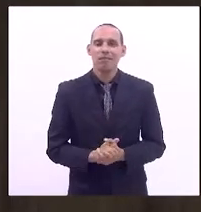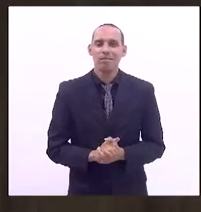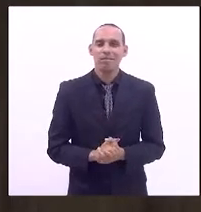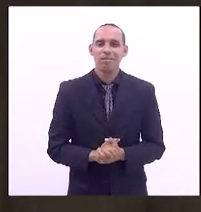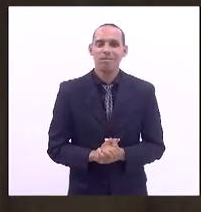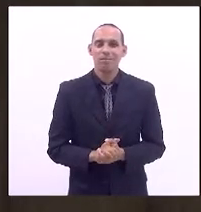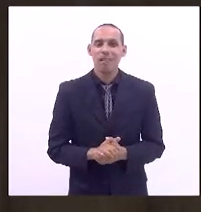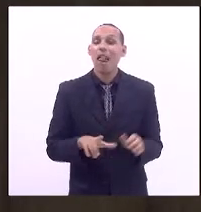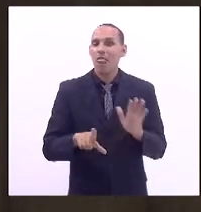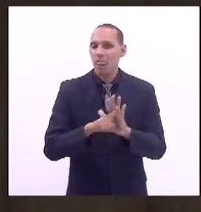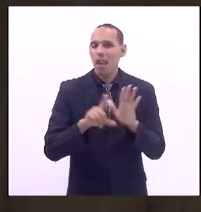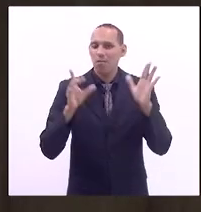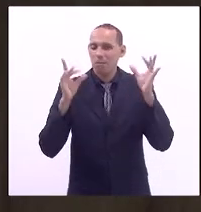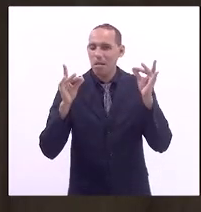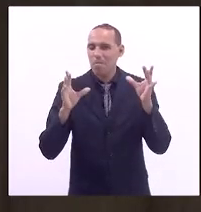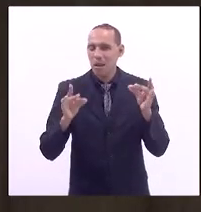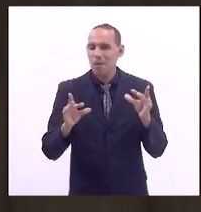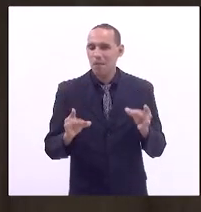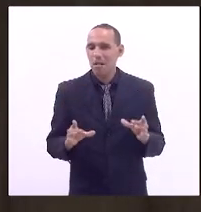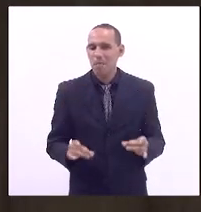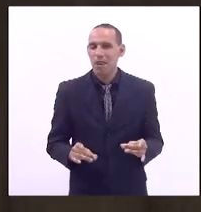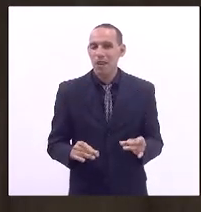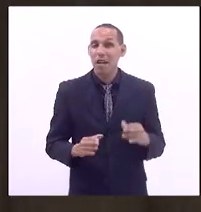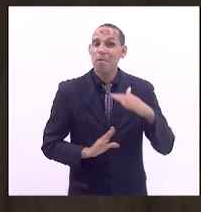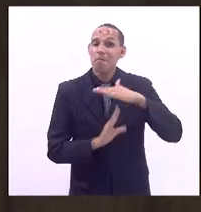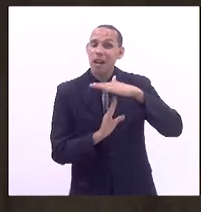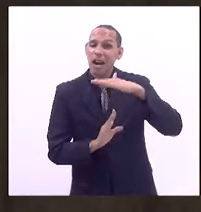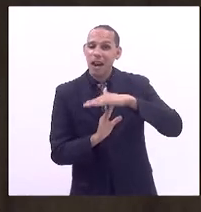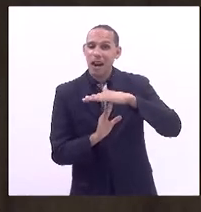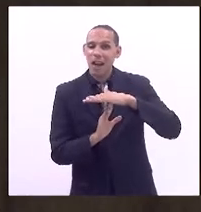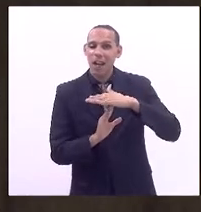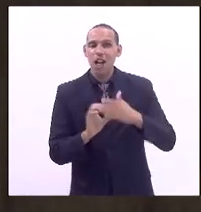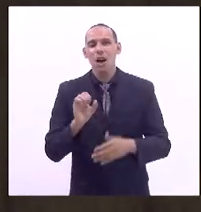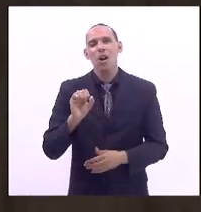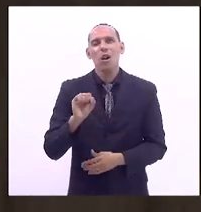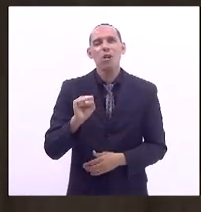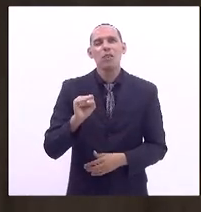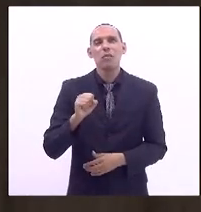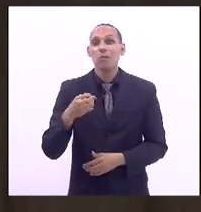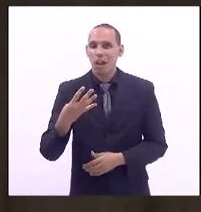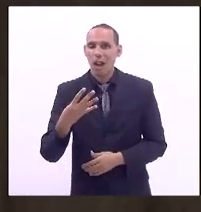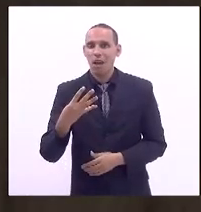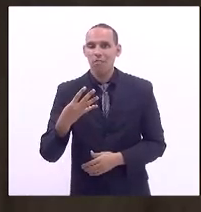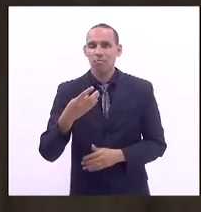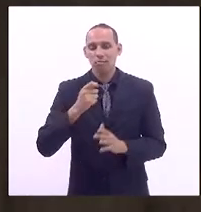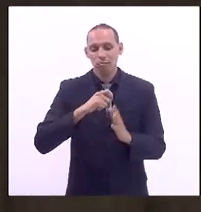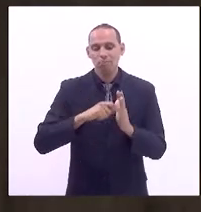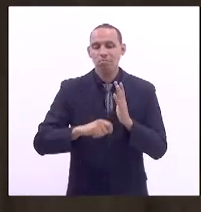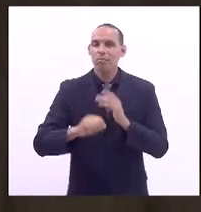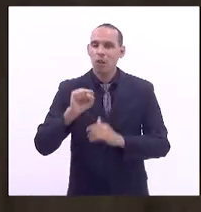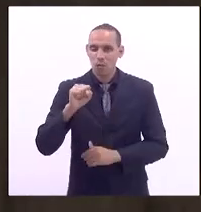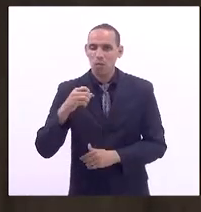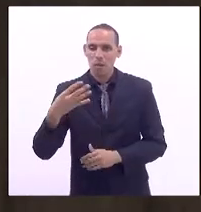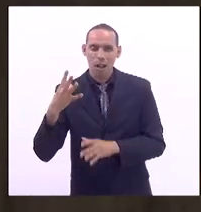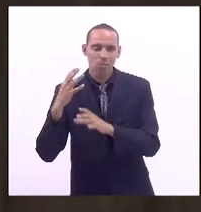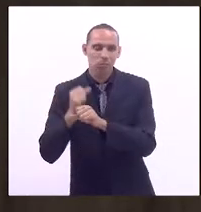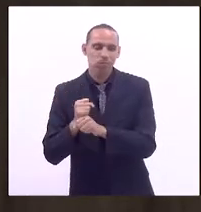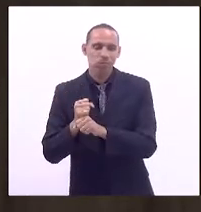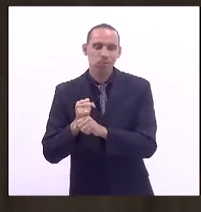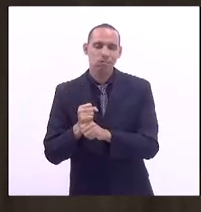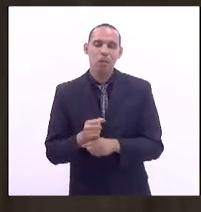legislação específica que ela no máximo em 84 meses e